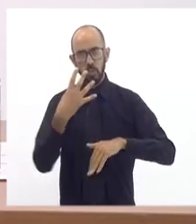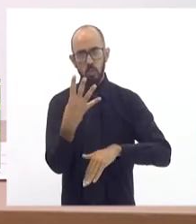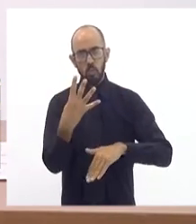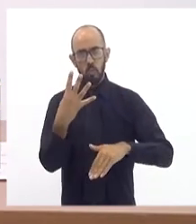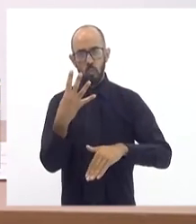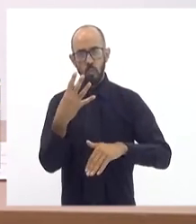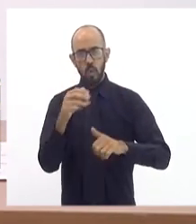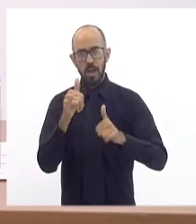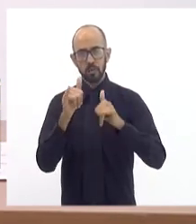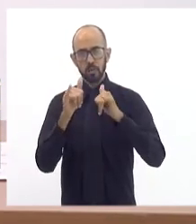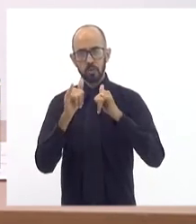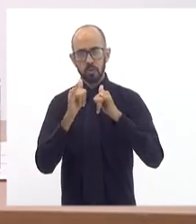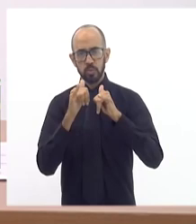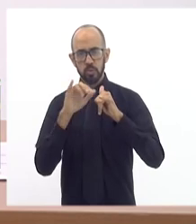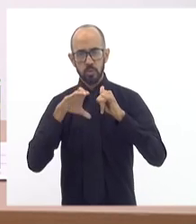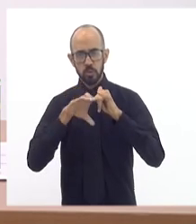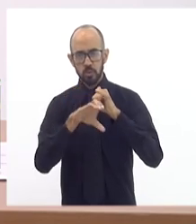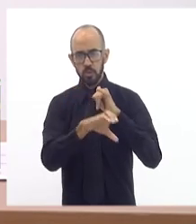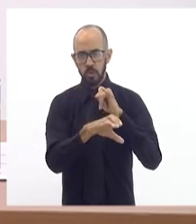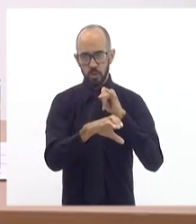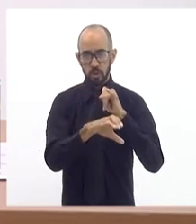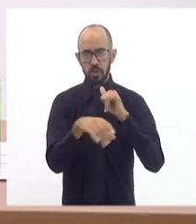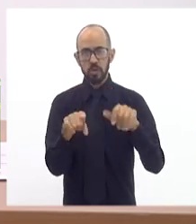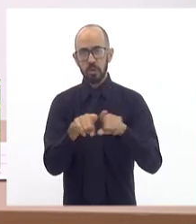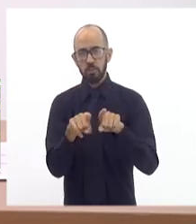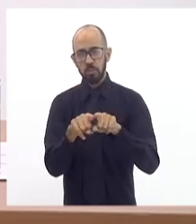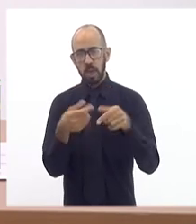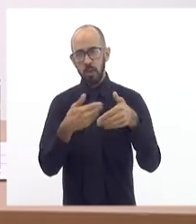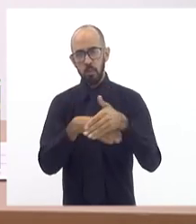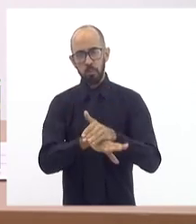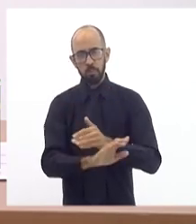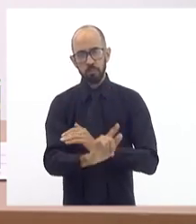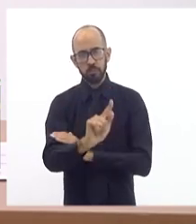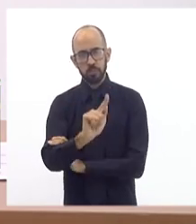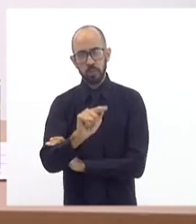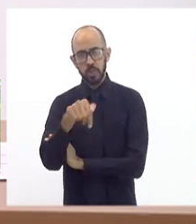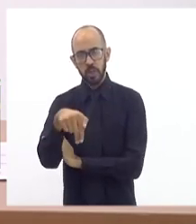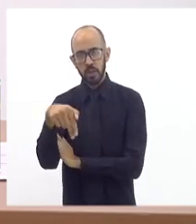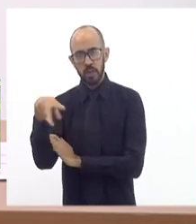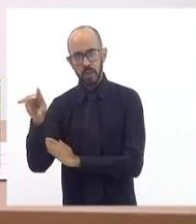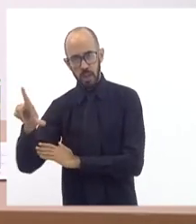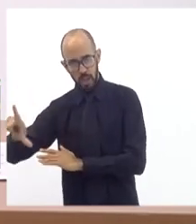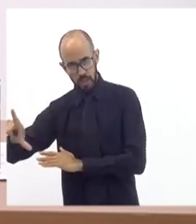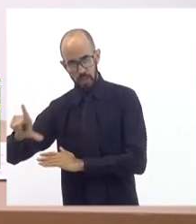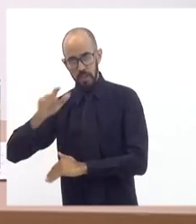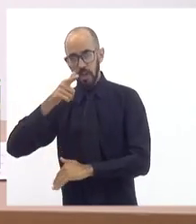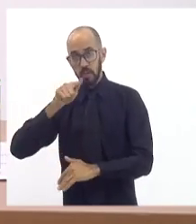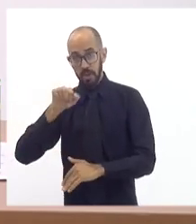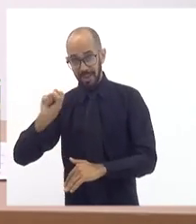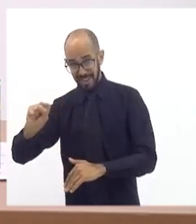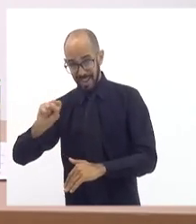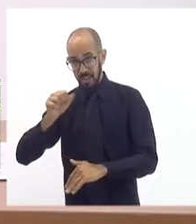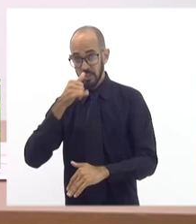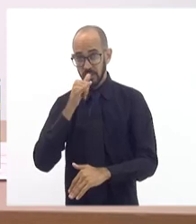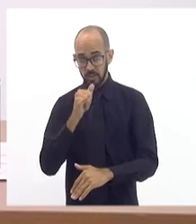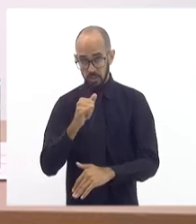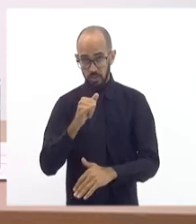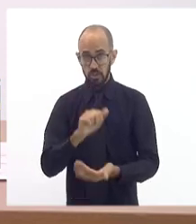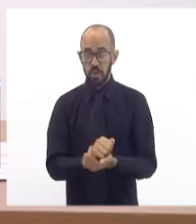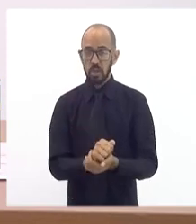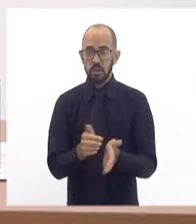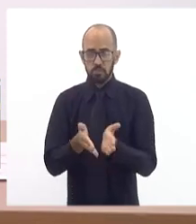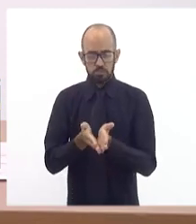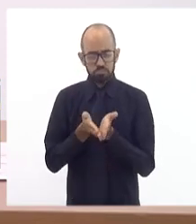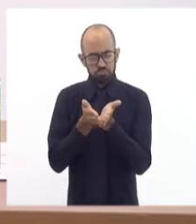e uma unidade flutuante de armazenamento de gnl gás natural liquefeito além de operação de suprimento por